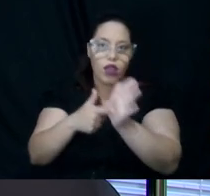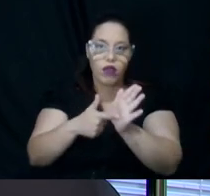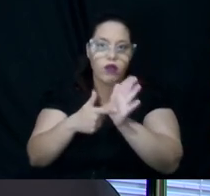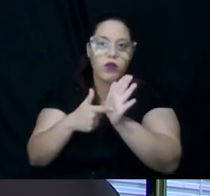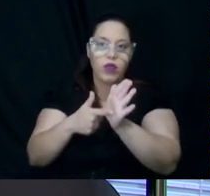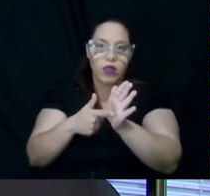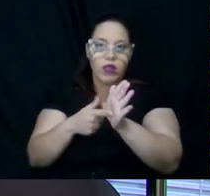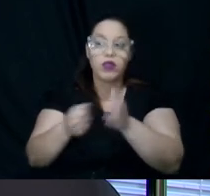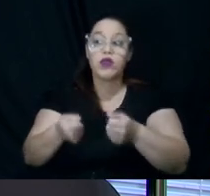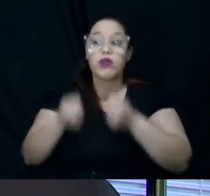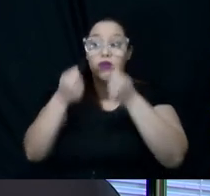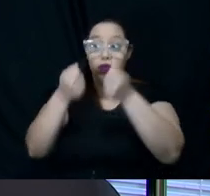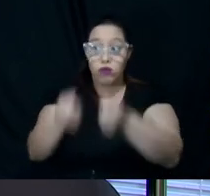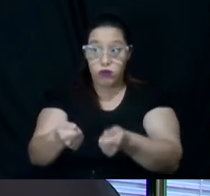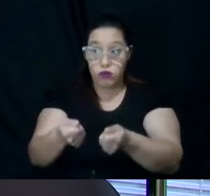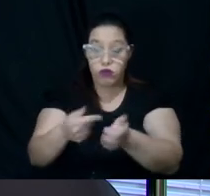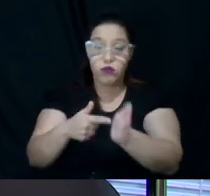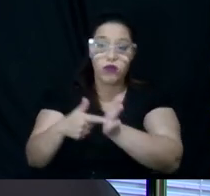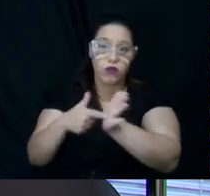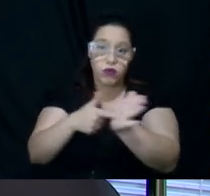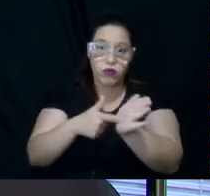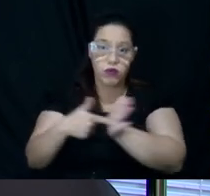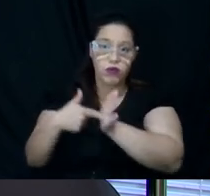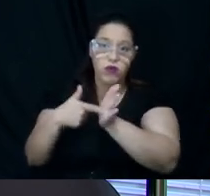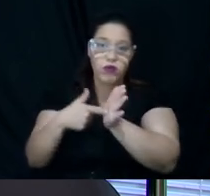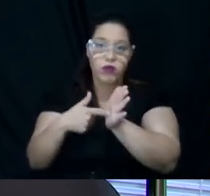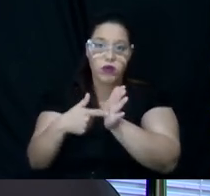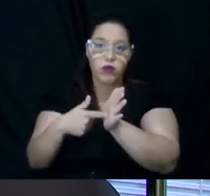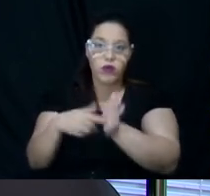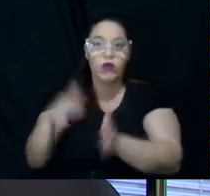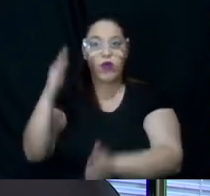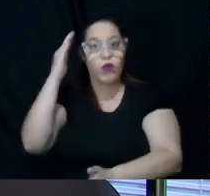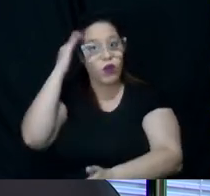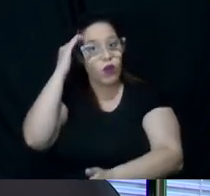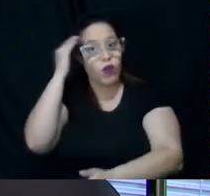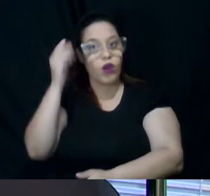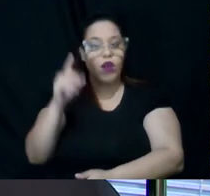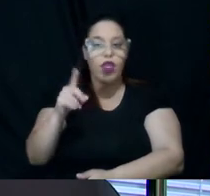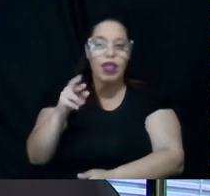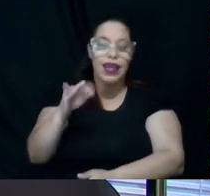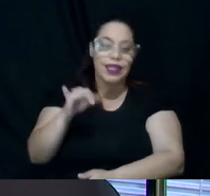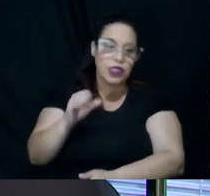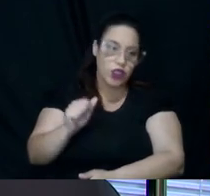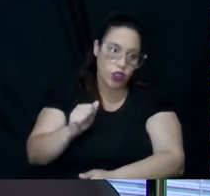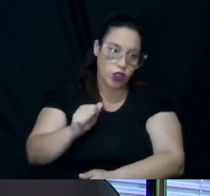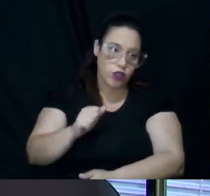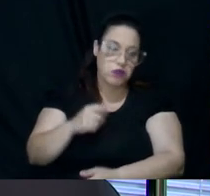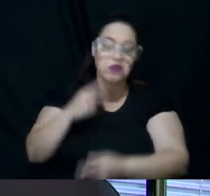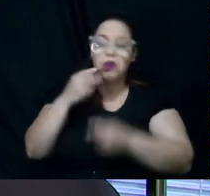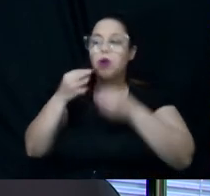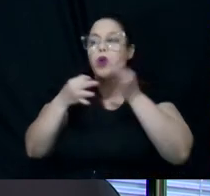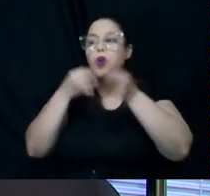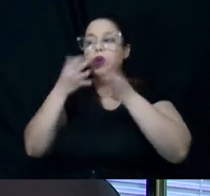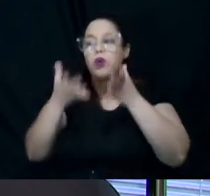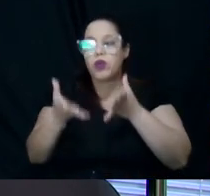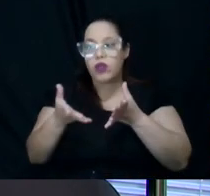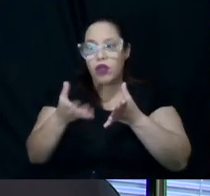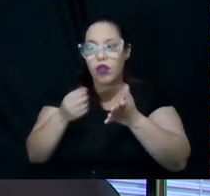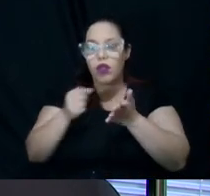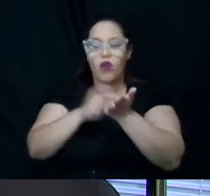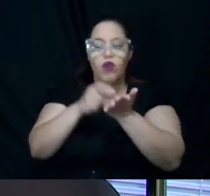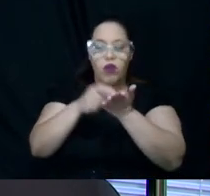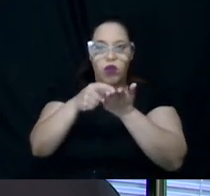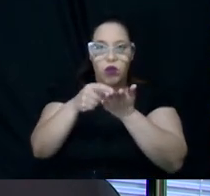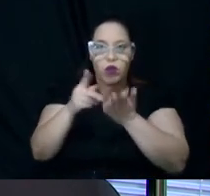momento que ela apresentar essas garantias, ela vai saber qual é uma taxa sugerida para essa operação e qual o valor de parcela. E aí